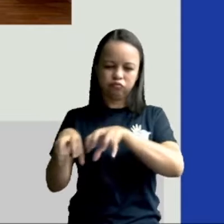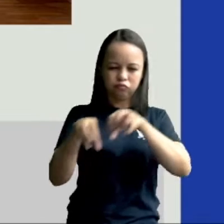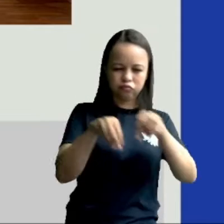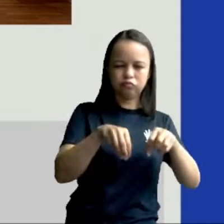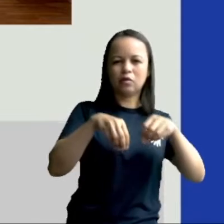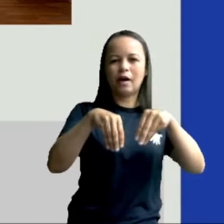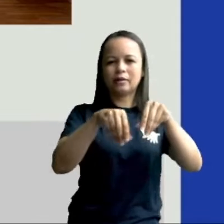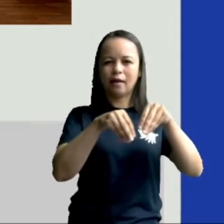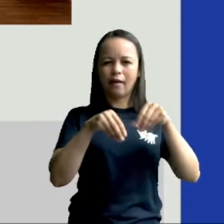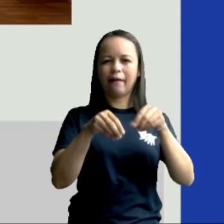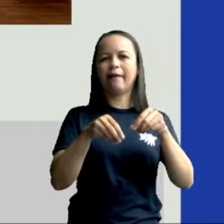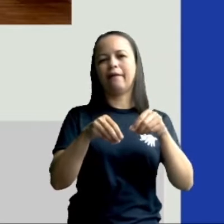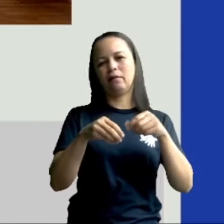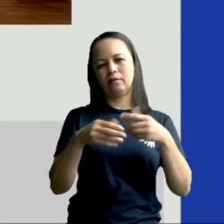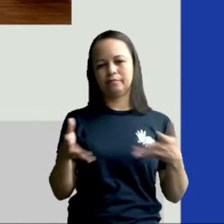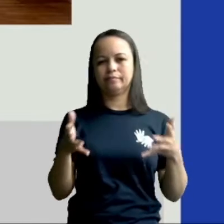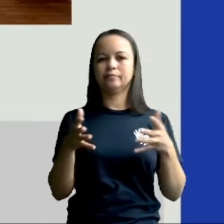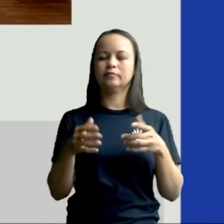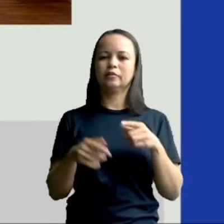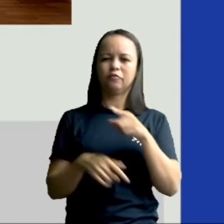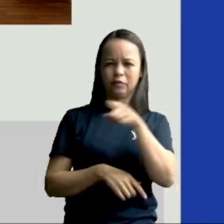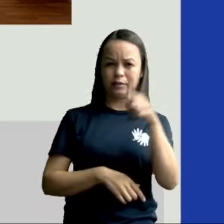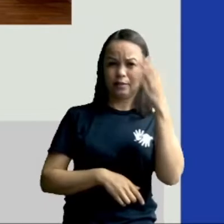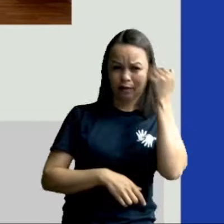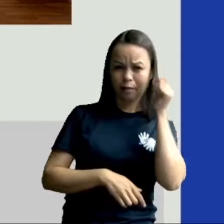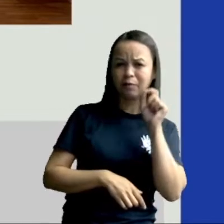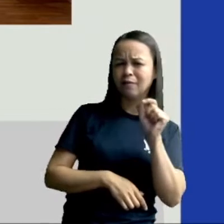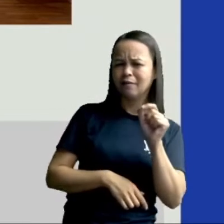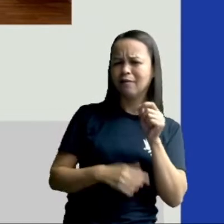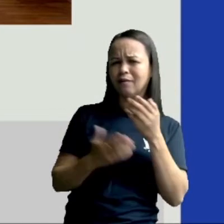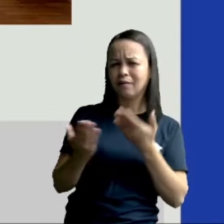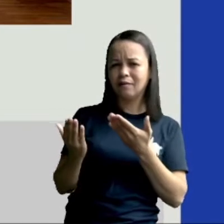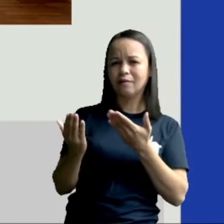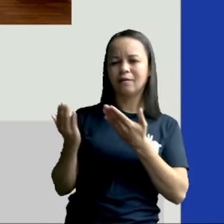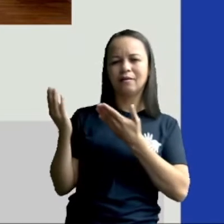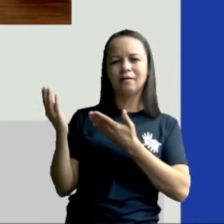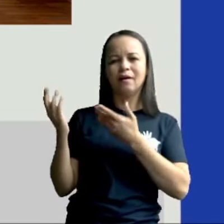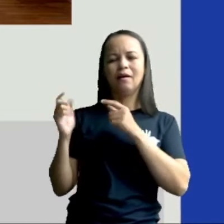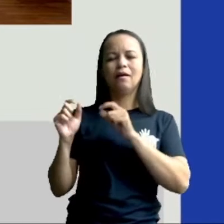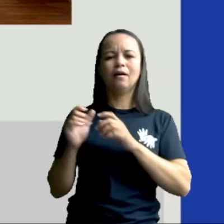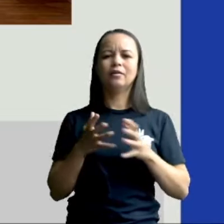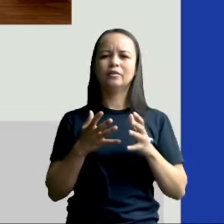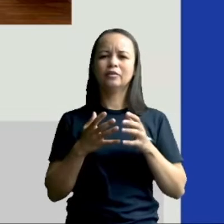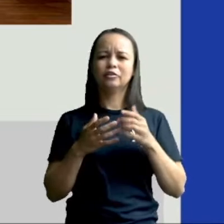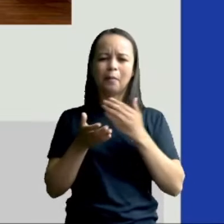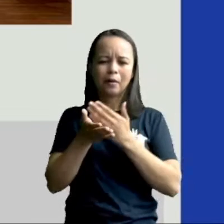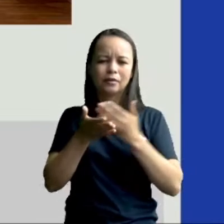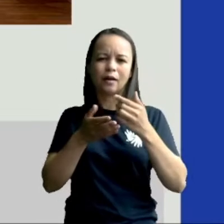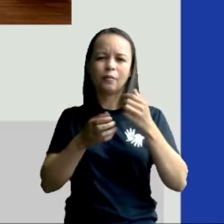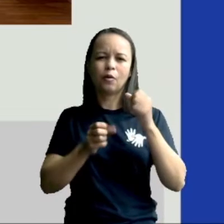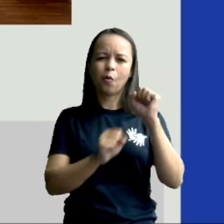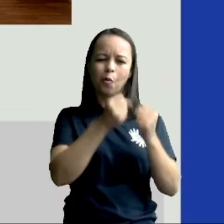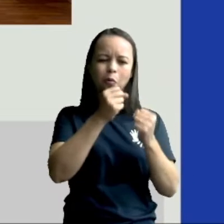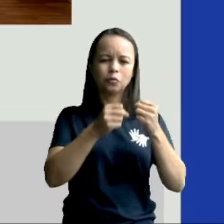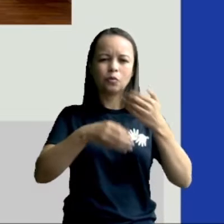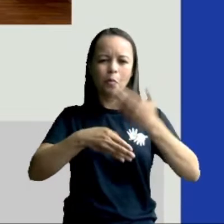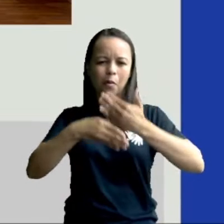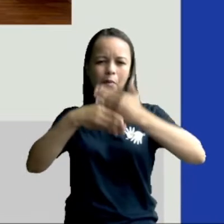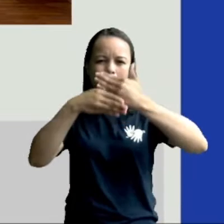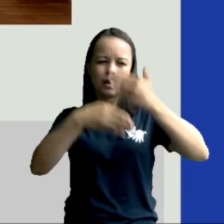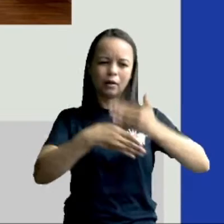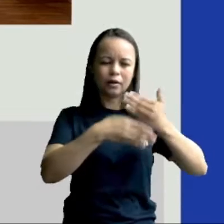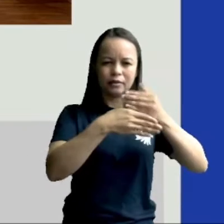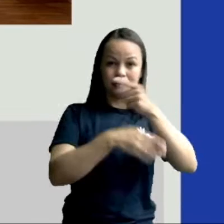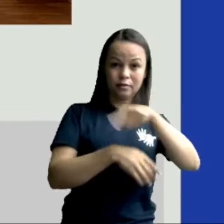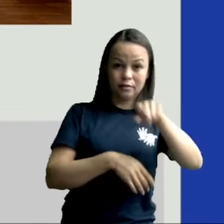dessa terra aí, talvez. Vocês sabem o que são? Já passaram por alguma construção, alguma coisa assim parecida aí na